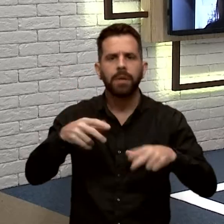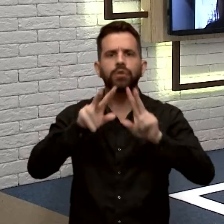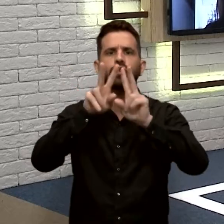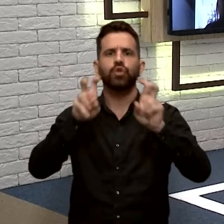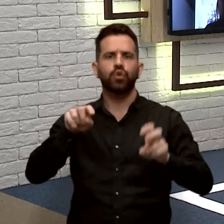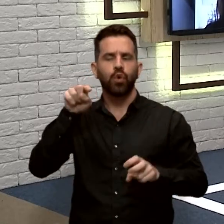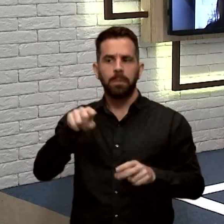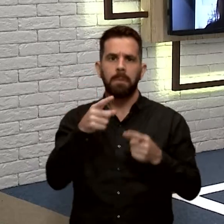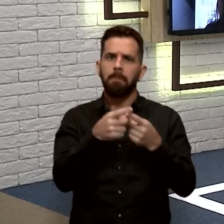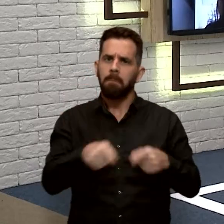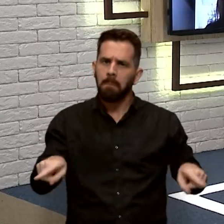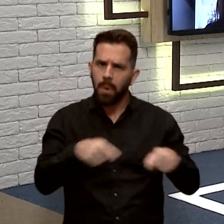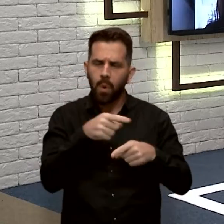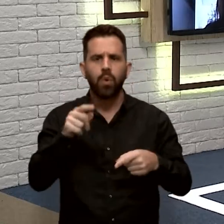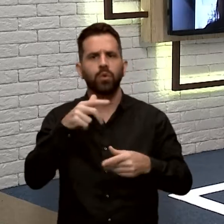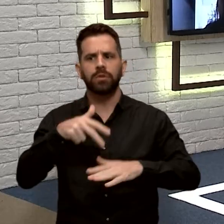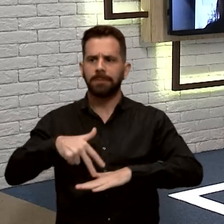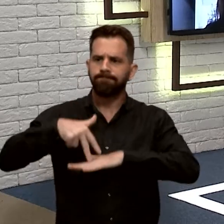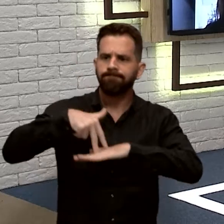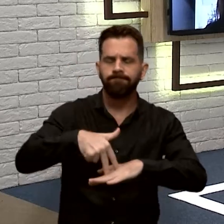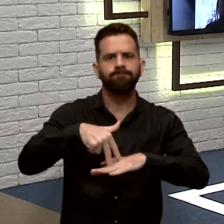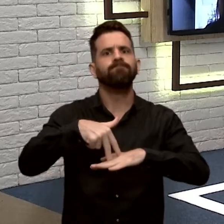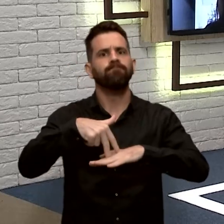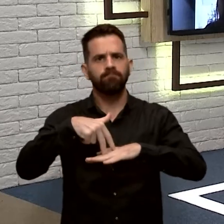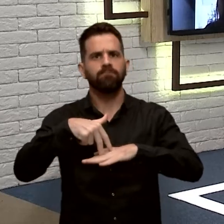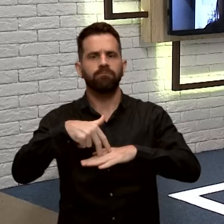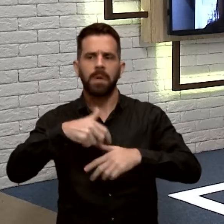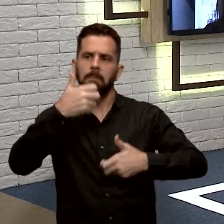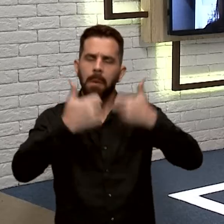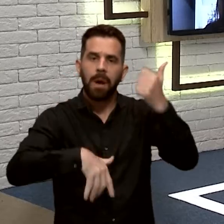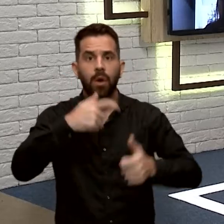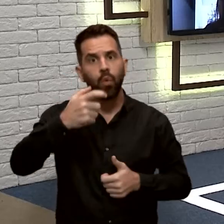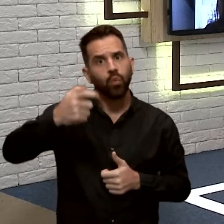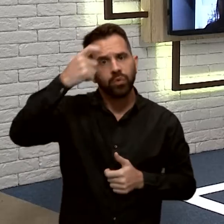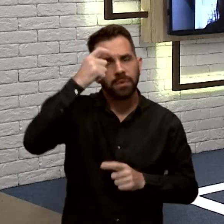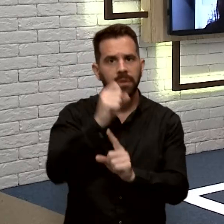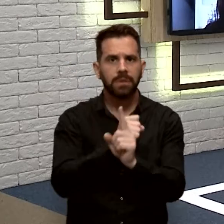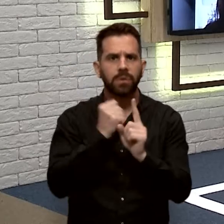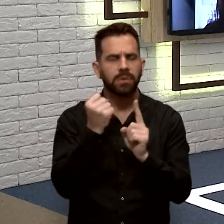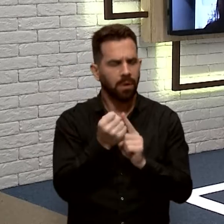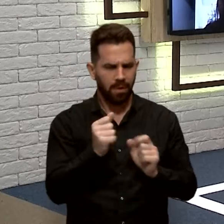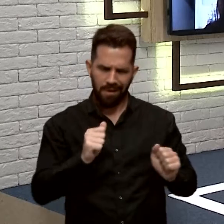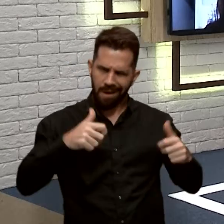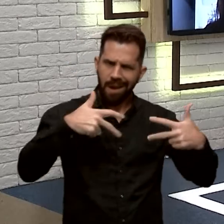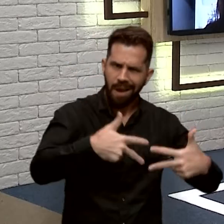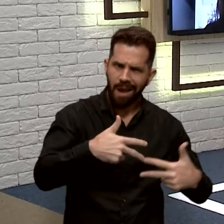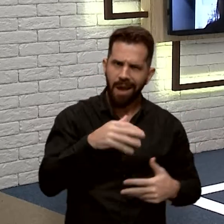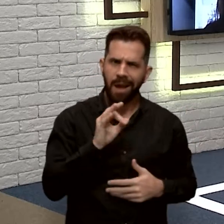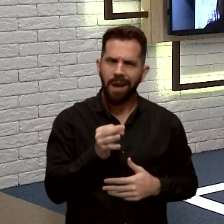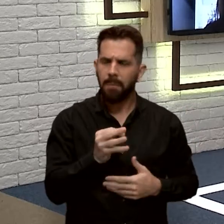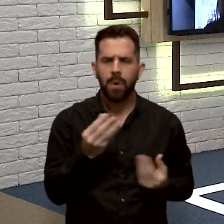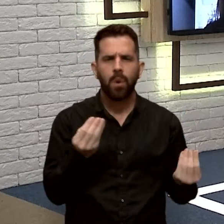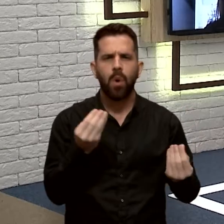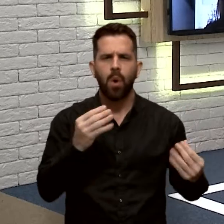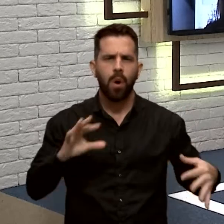resistência, o papel social. E aí eu queria saber de você como é que o rap entra nessa história. Entra muito, né?